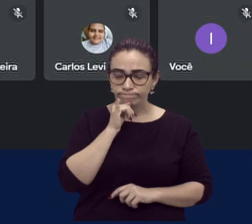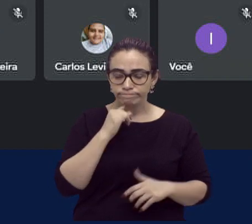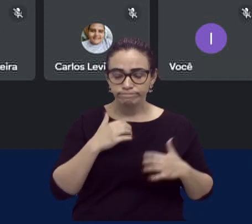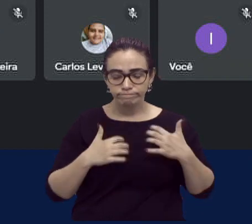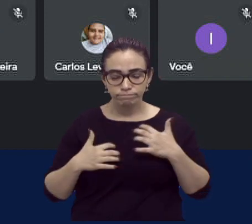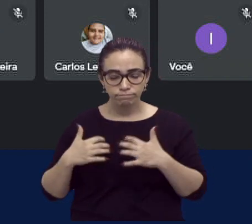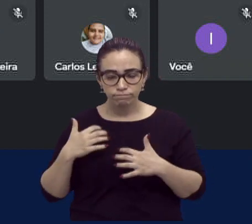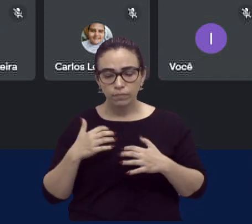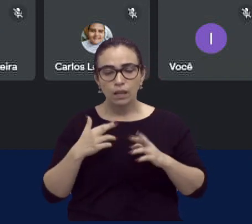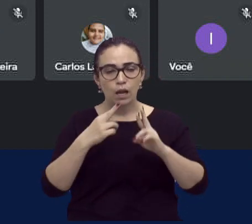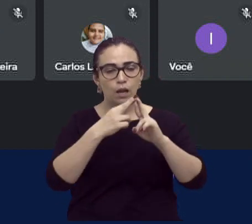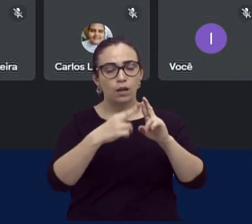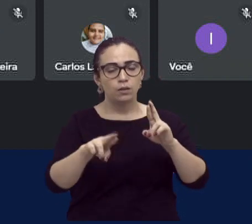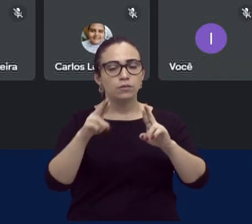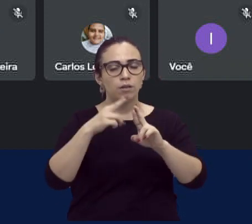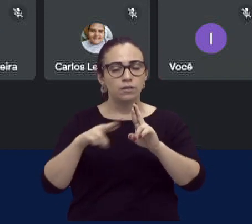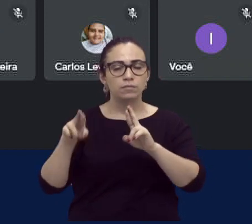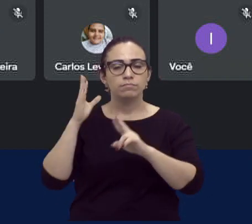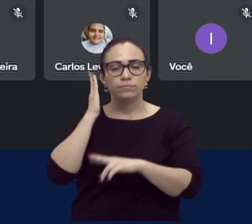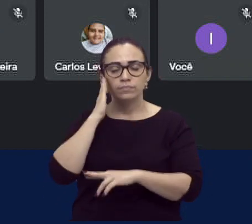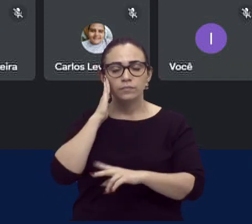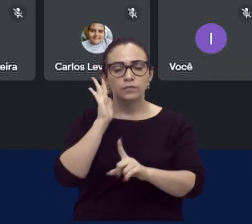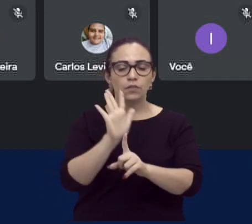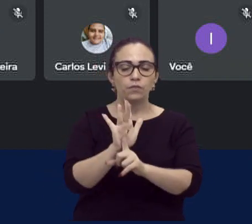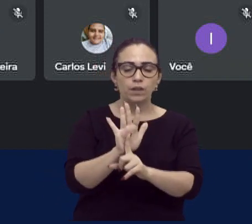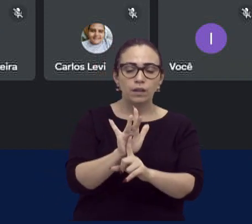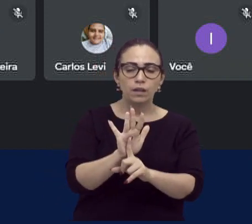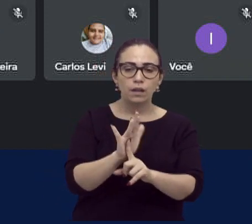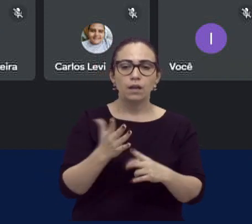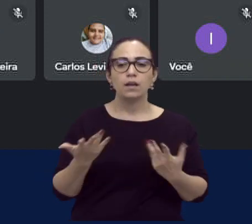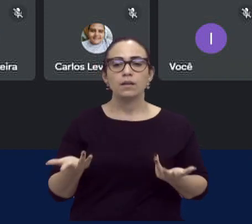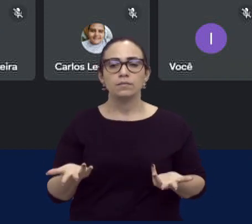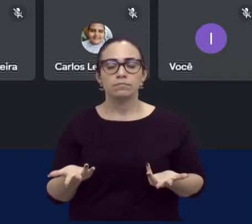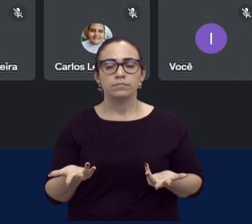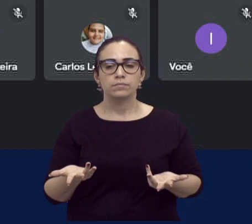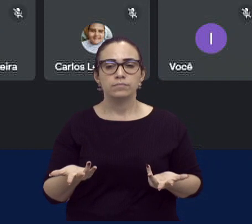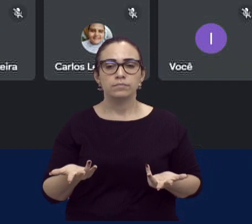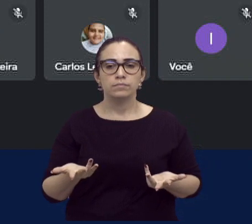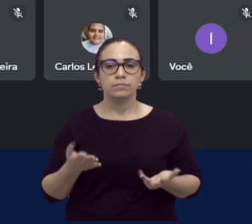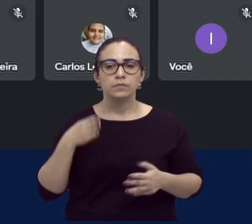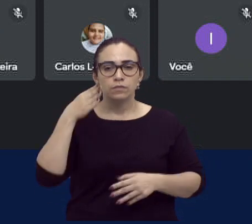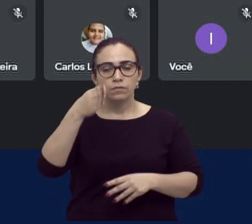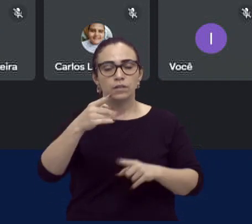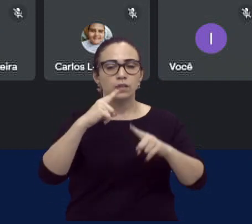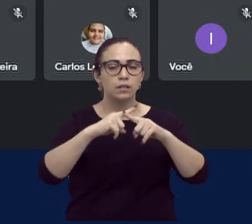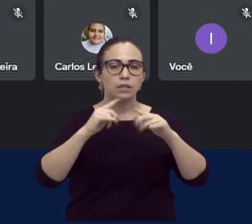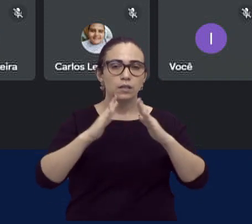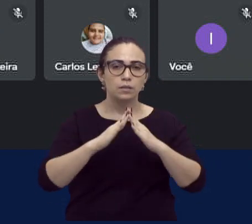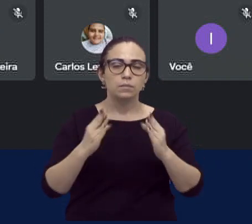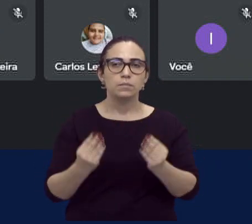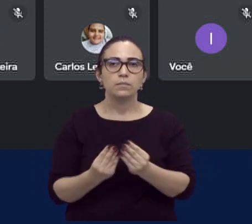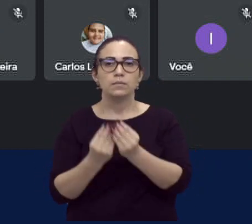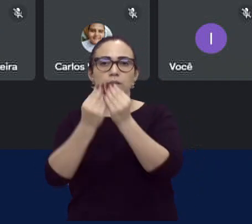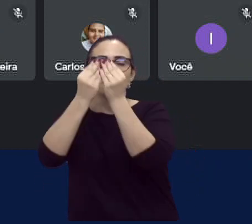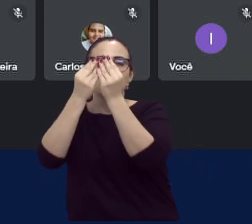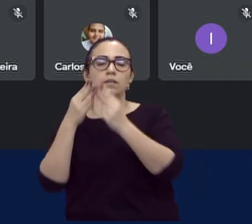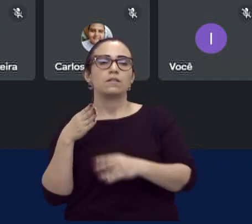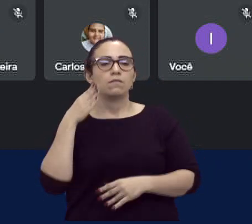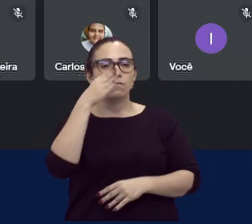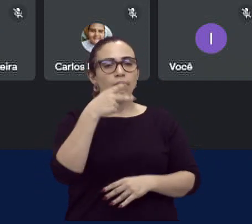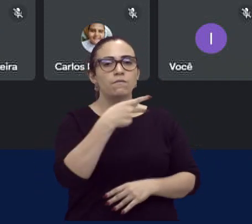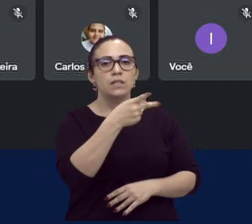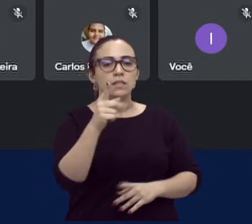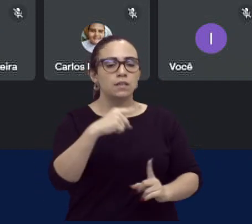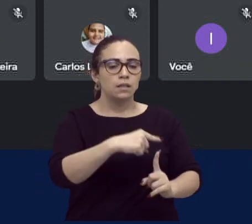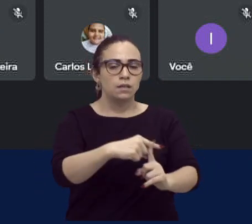Dependendo da sua religião, você acende velas, você vai para igrejas, visita os